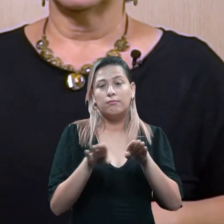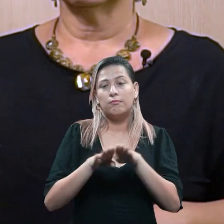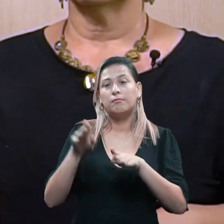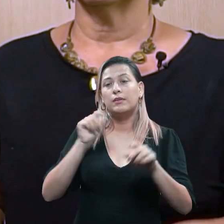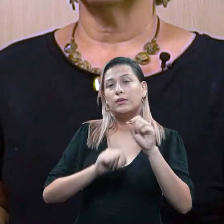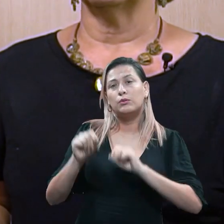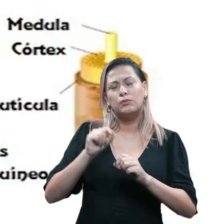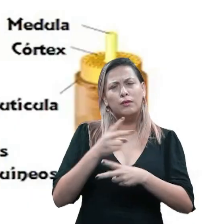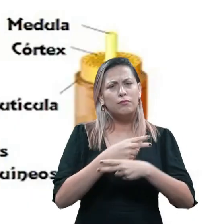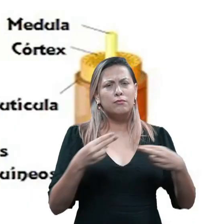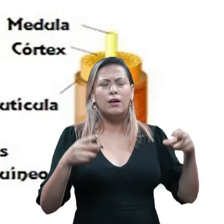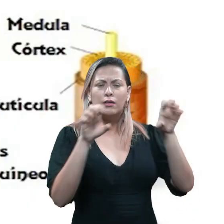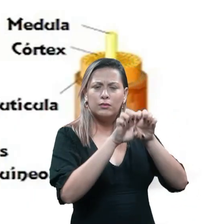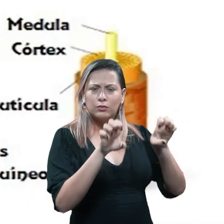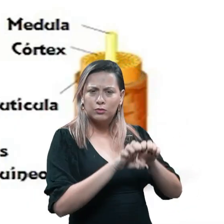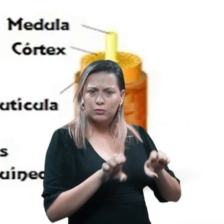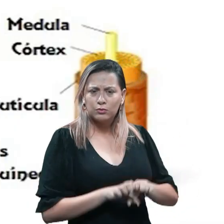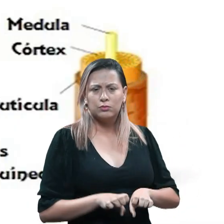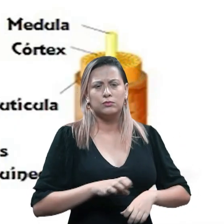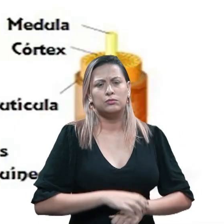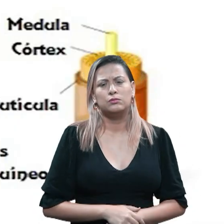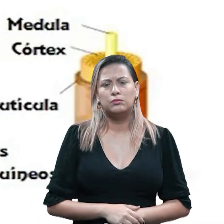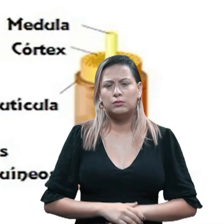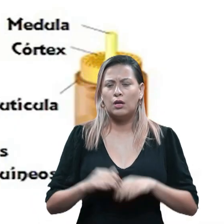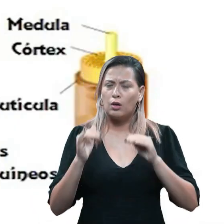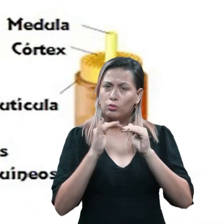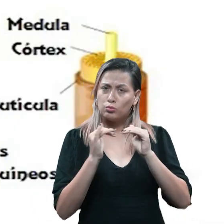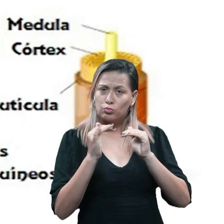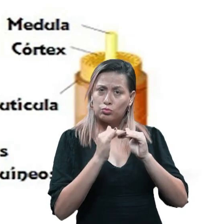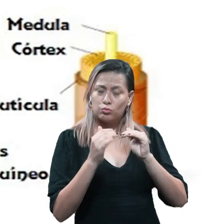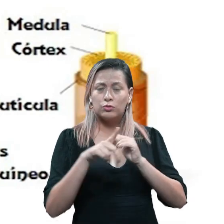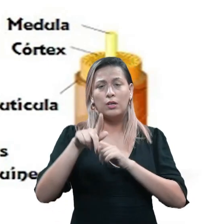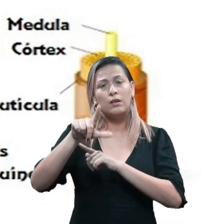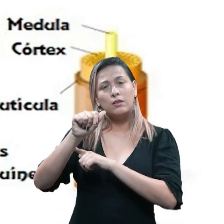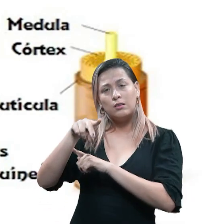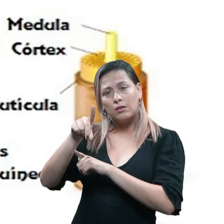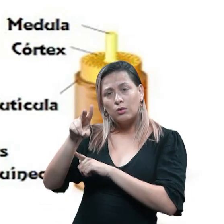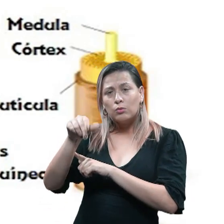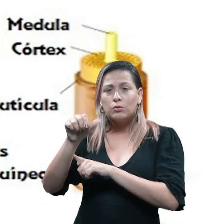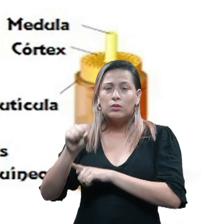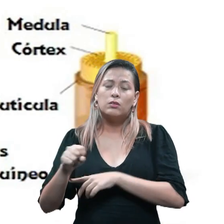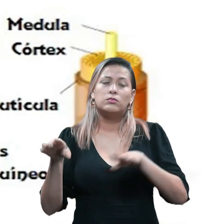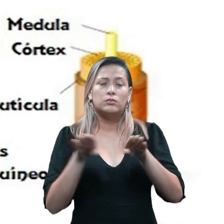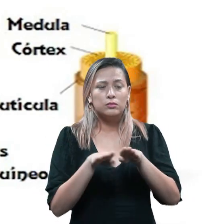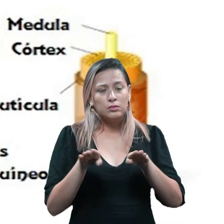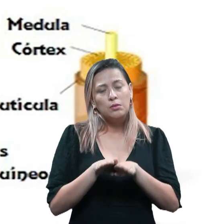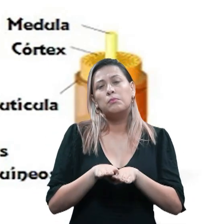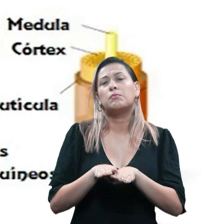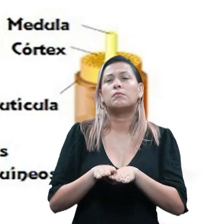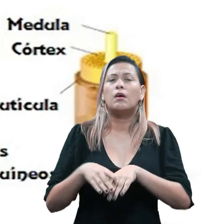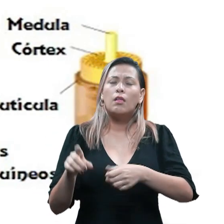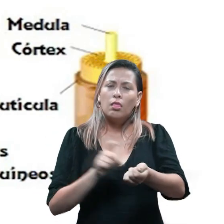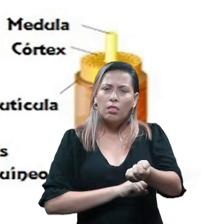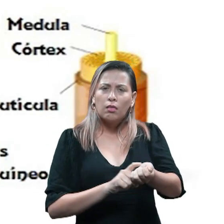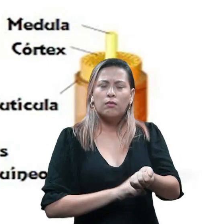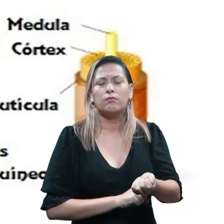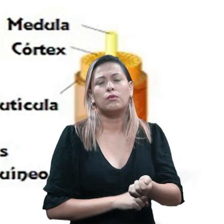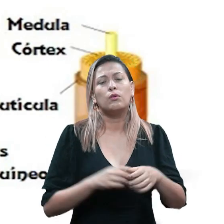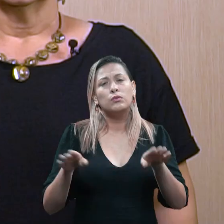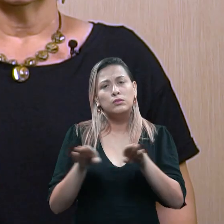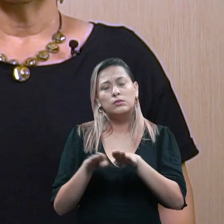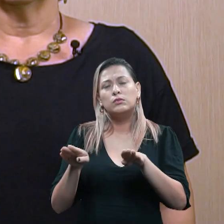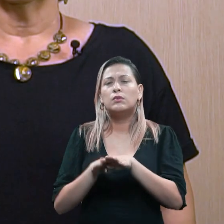existem várias estruturas. As unhas, as glândulas, as terminações nervosas e os